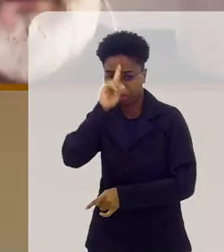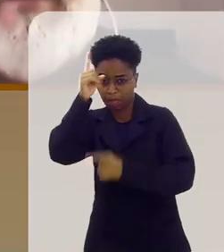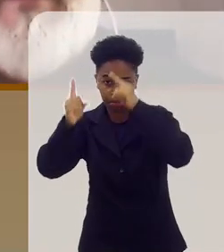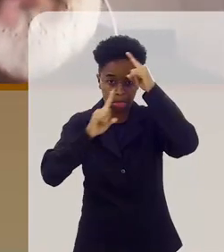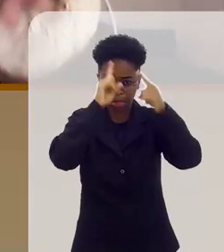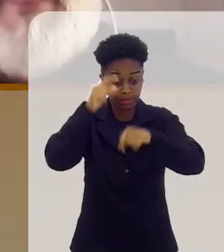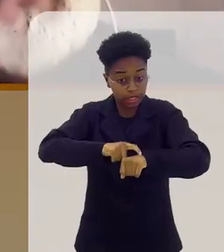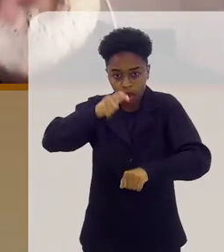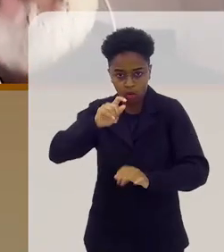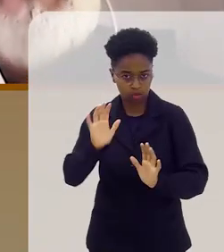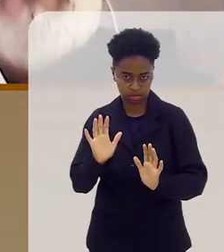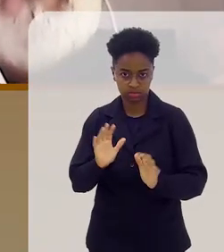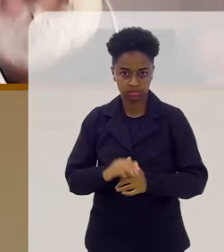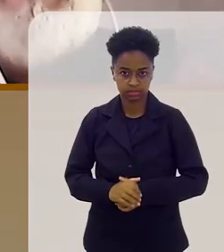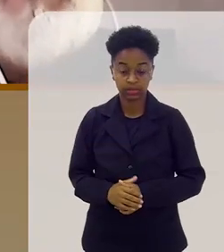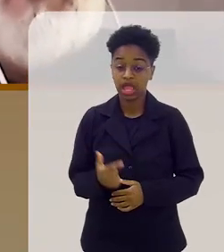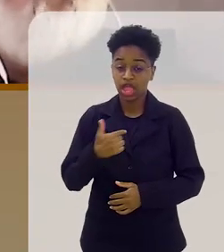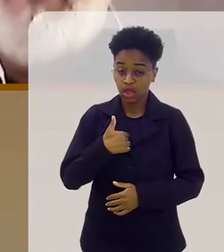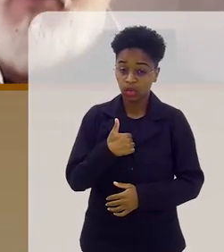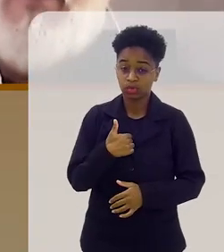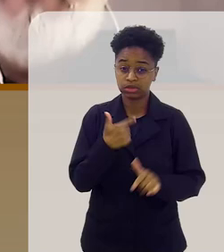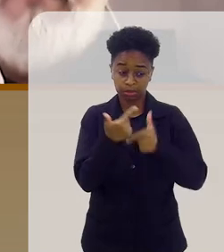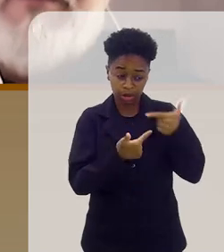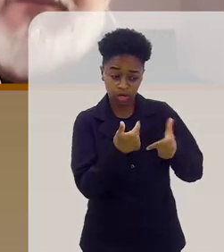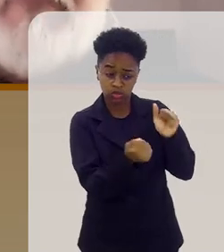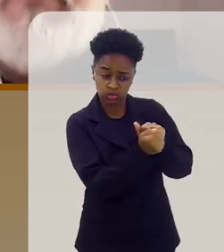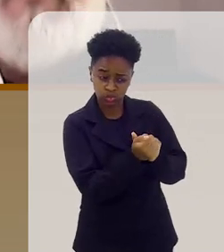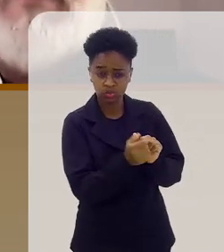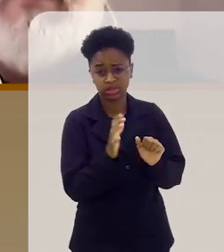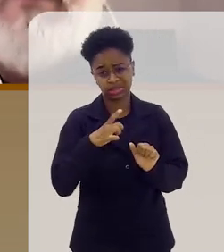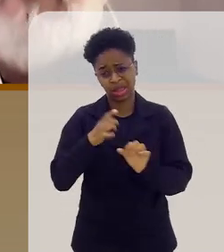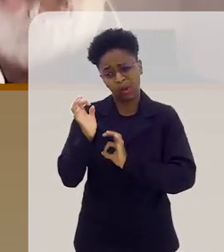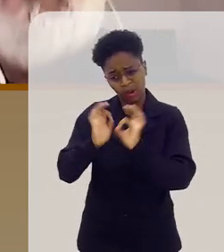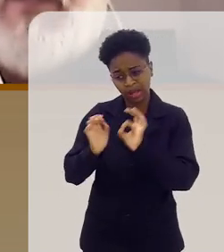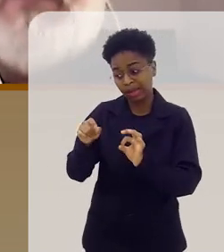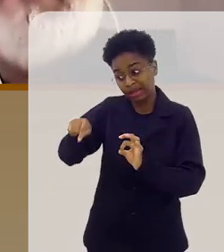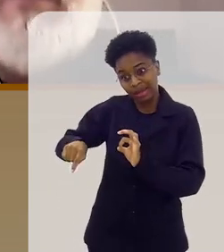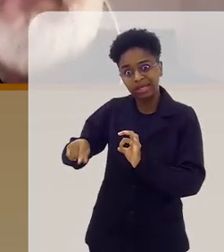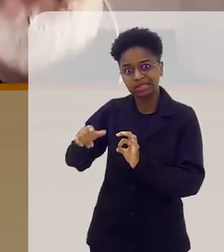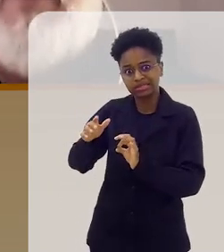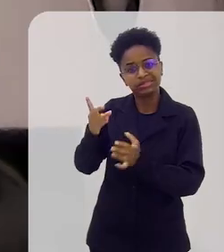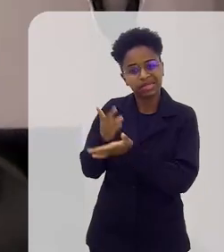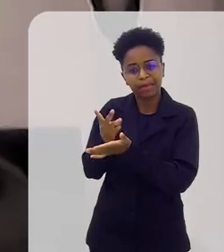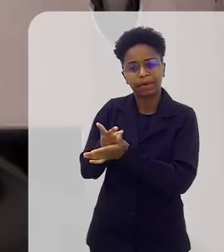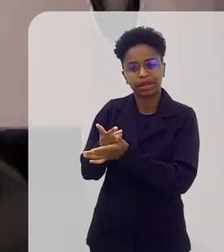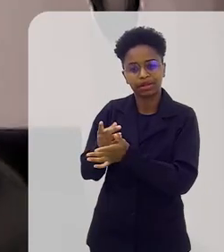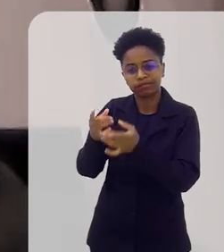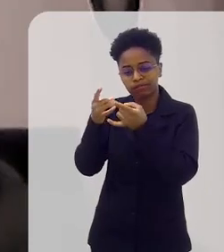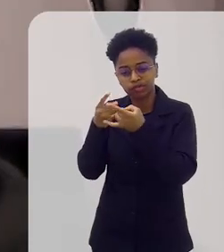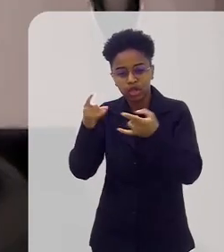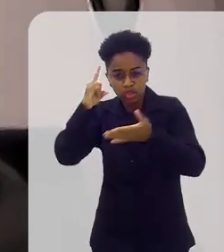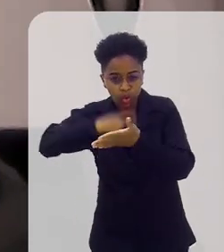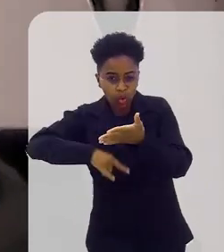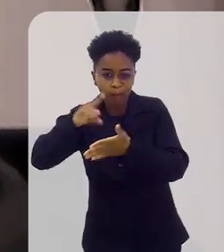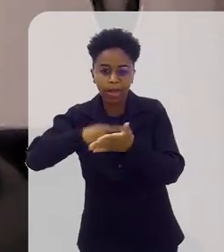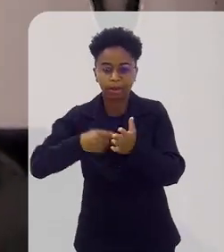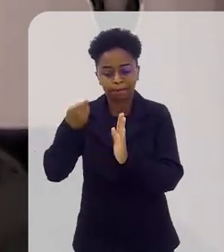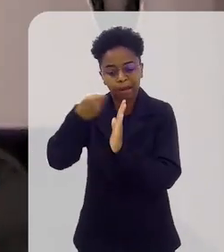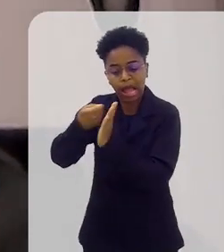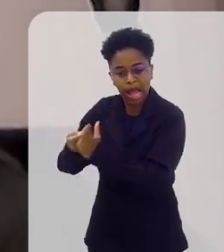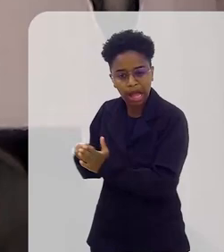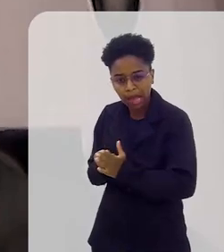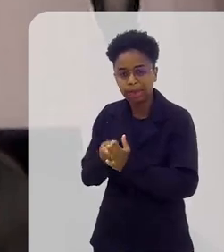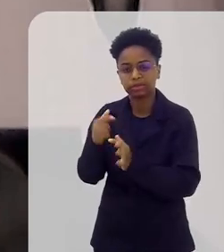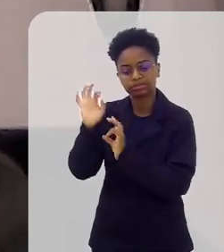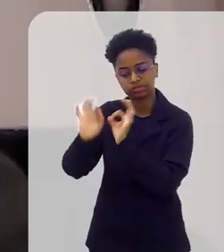né? Eu, que estava em uma escola de chefe de barracão, todo organizado, folha de pagamento, que eu fazia muito também,